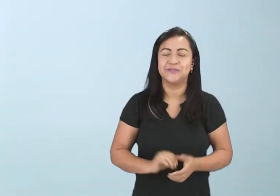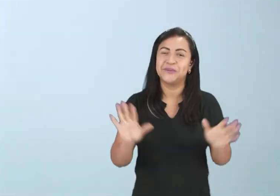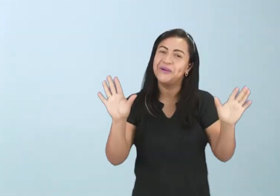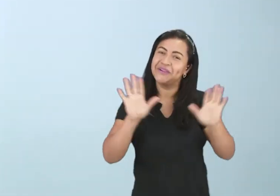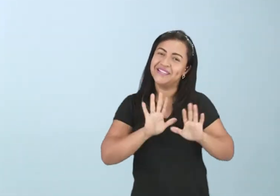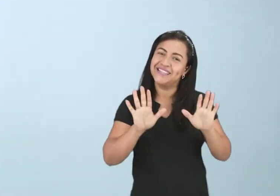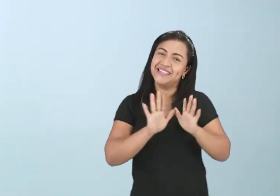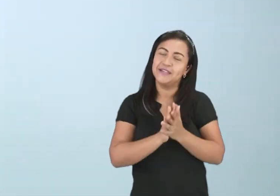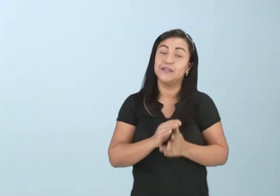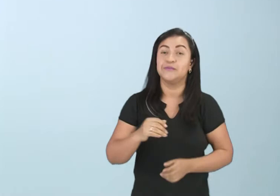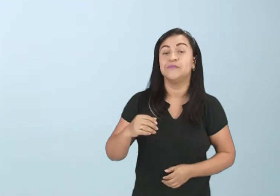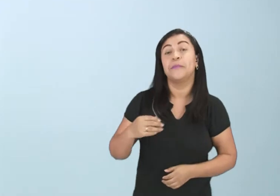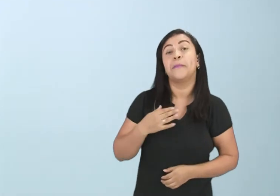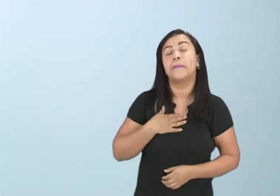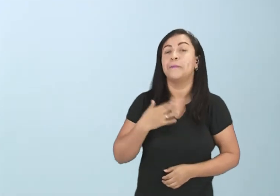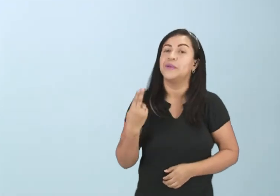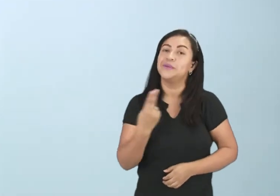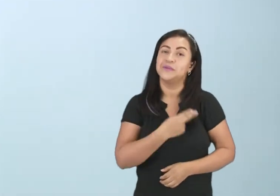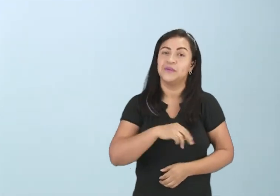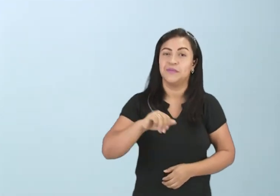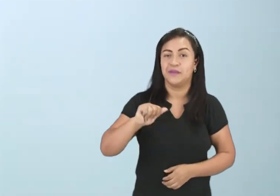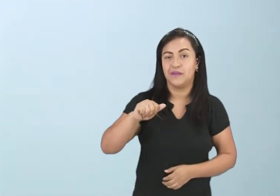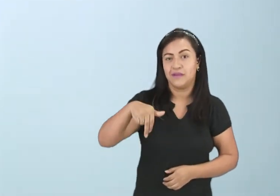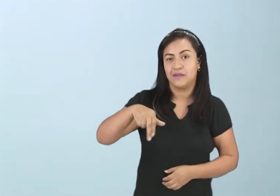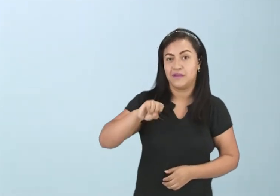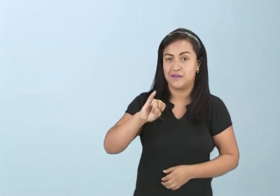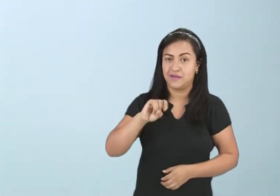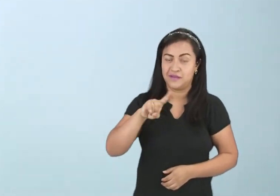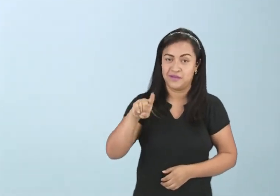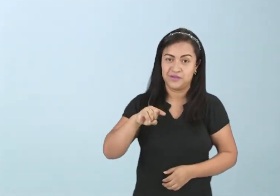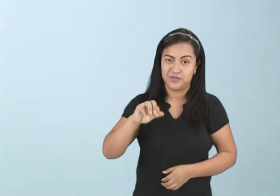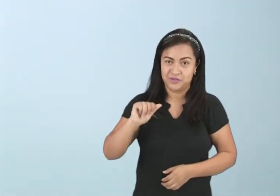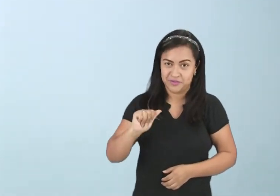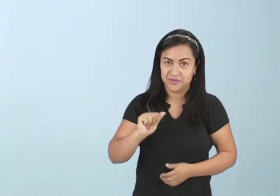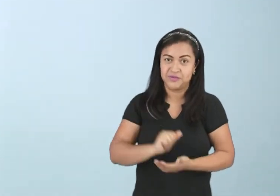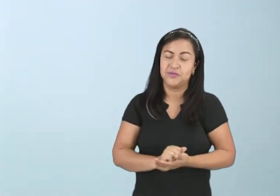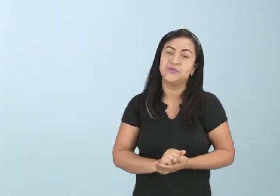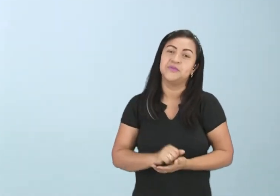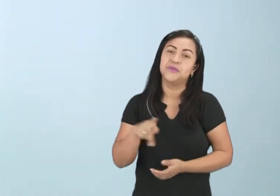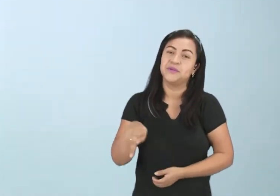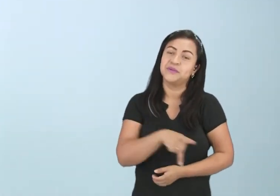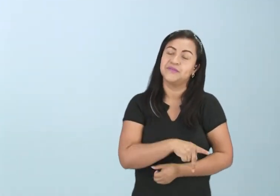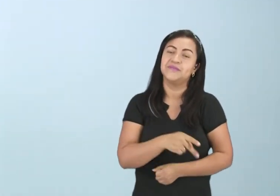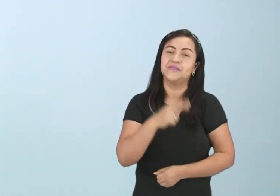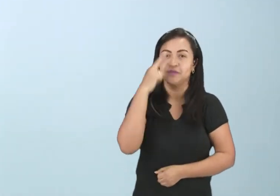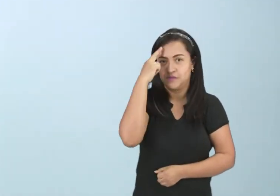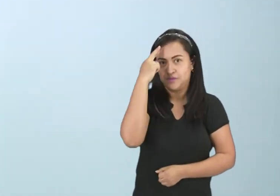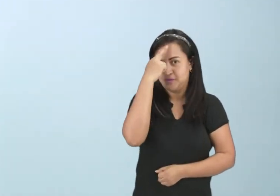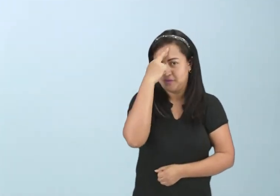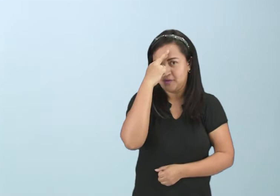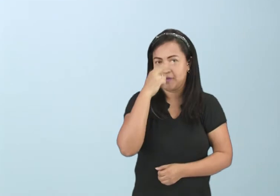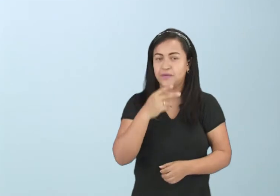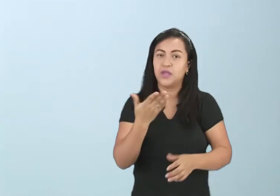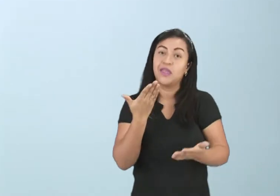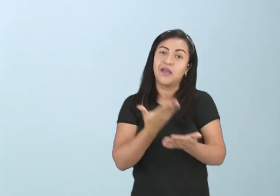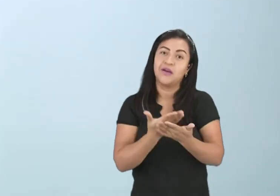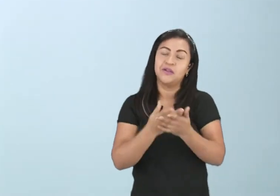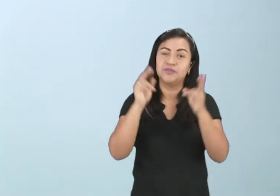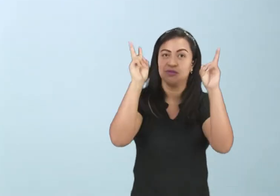Olá, meu nome é Anilza, eu sou a professora de História. E o tema da aula de hoje é